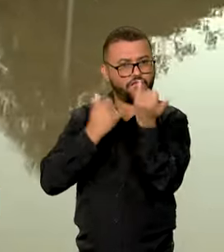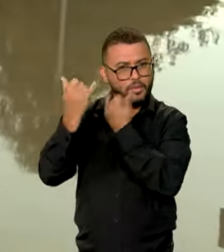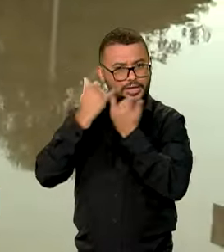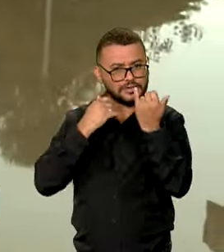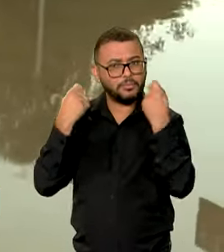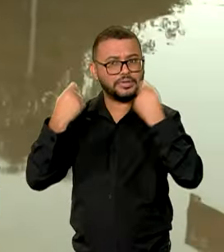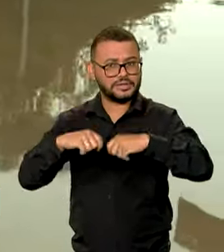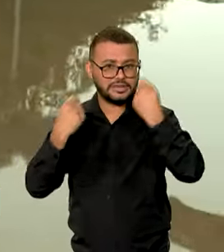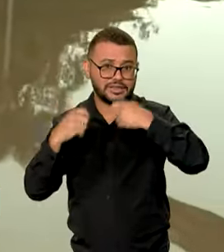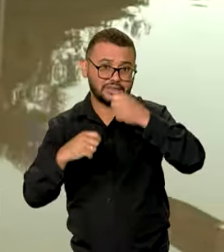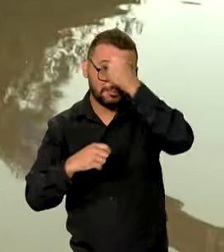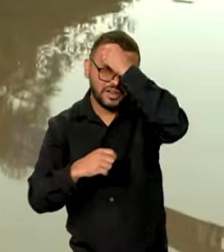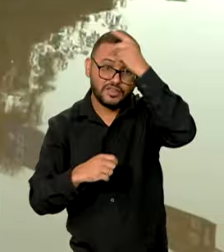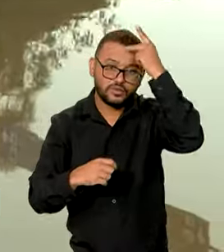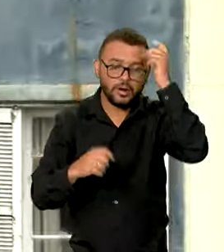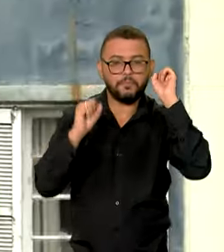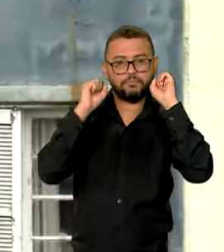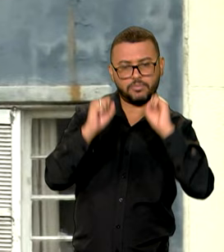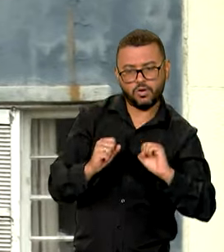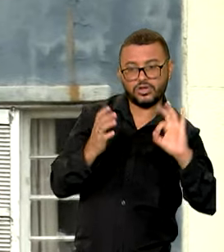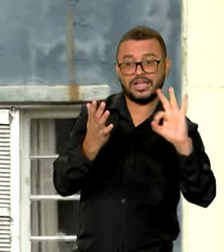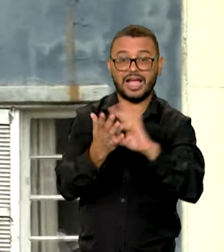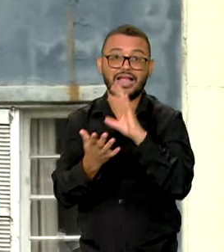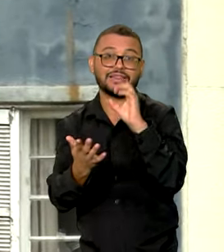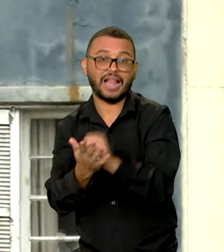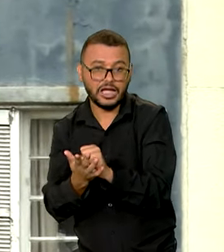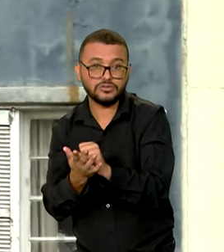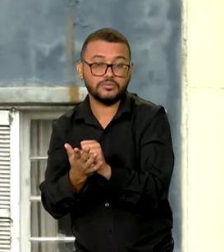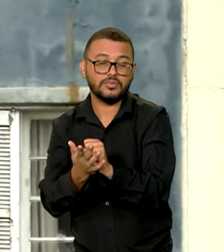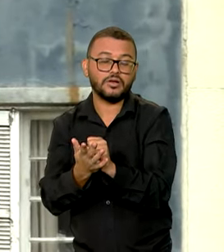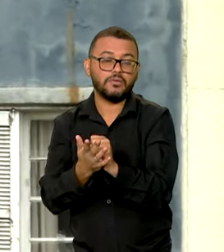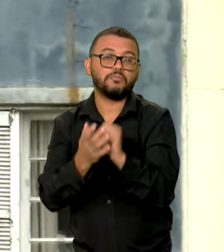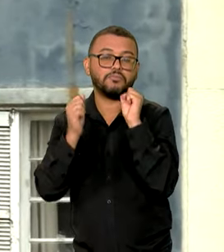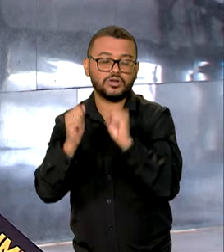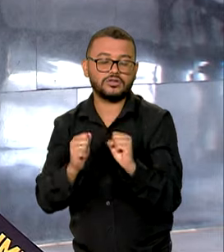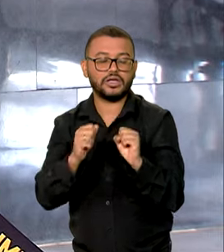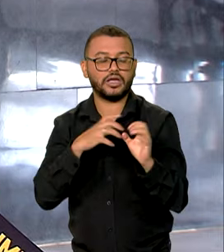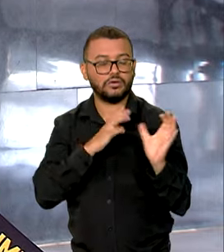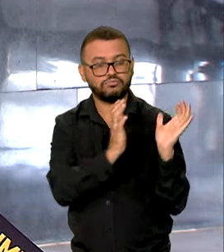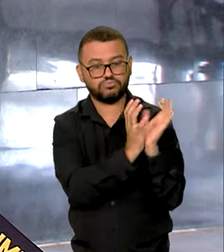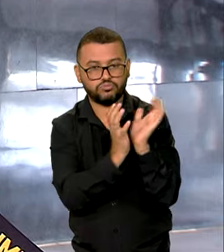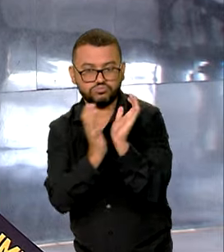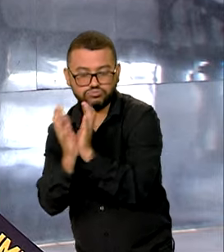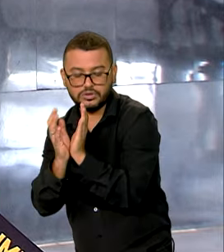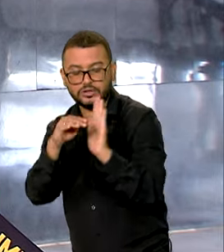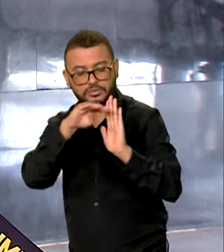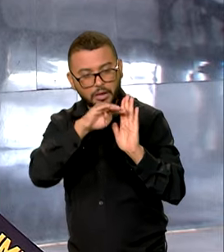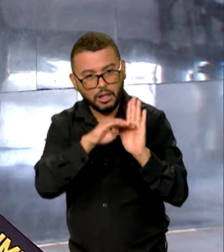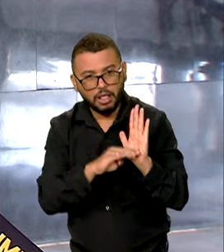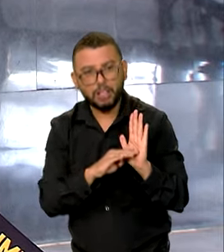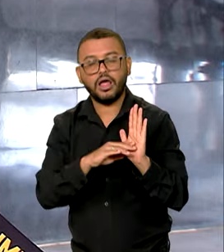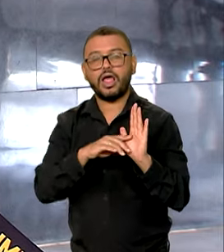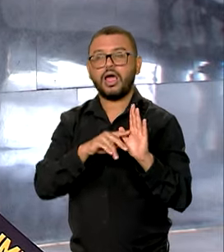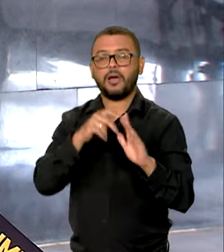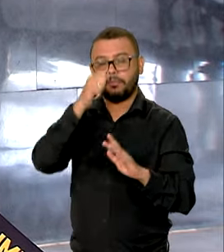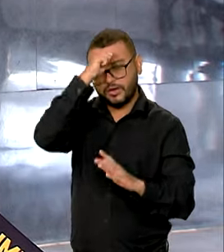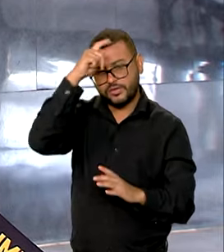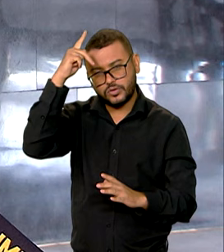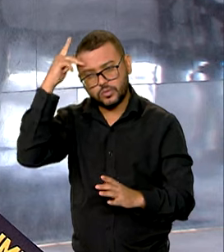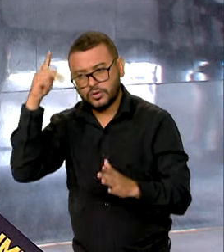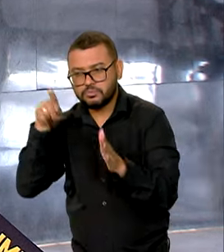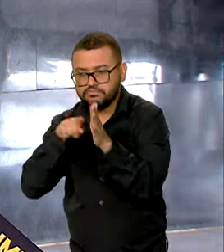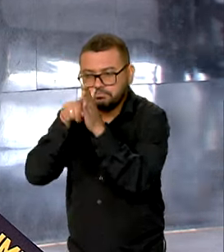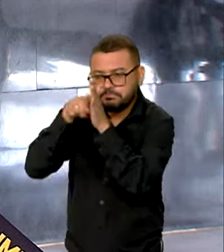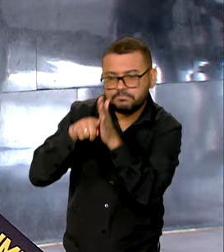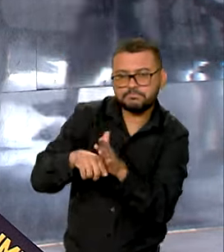pelas prefeituras de quem pode receber o benefício está sendo feito em lotes. As informações das prefeituras passaram por checagem do